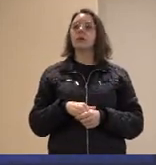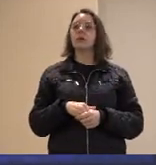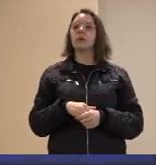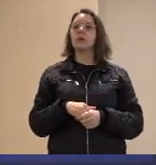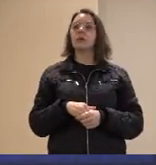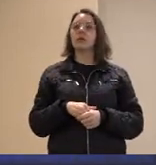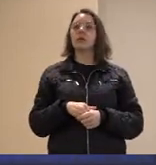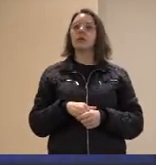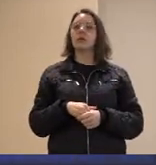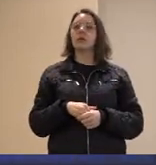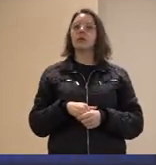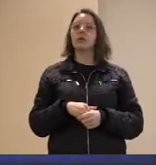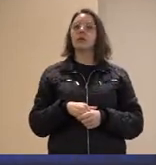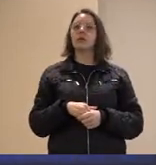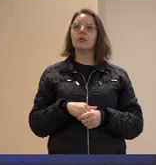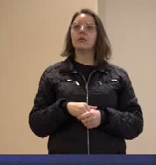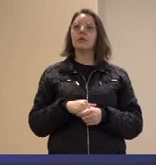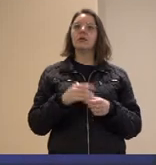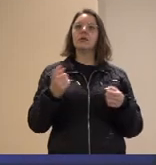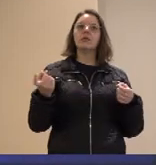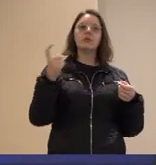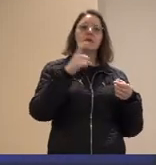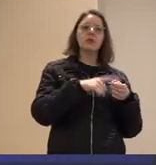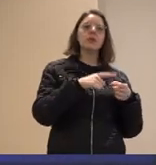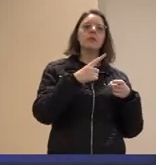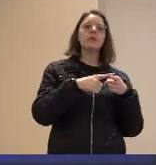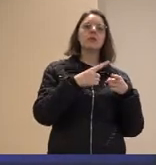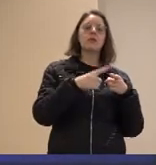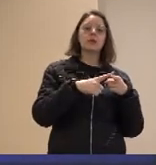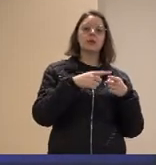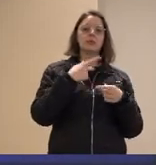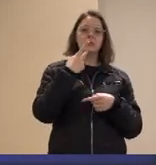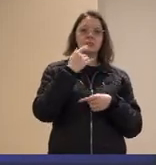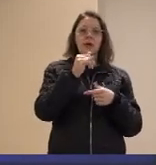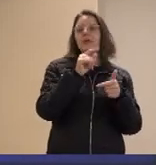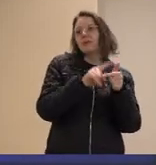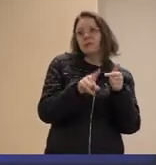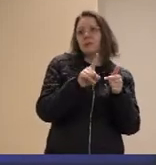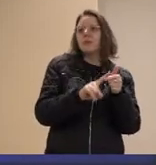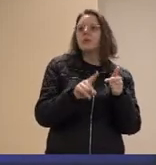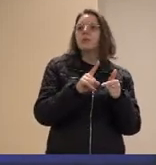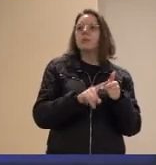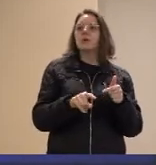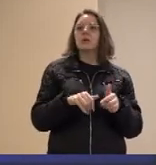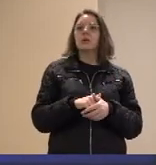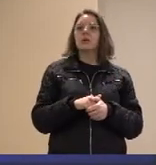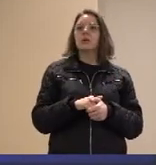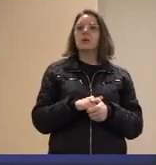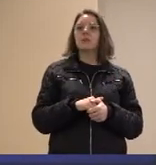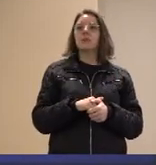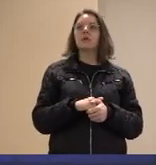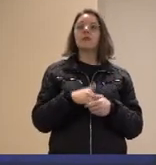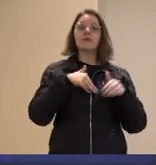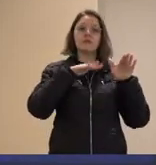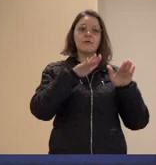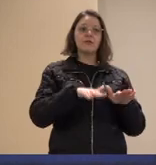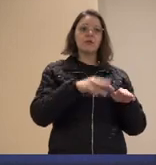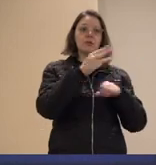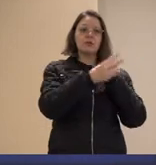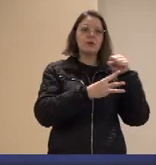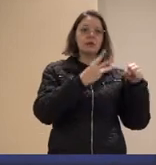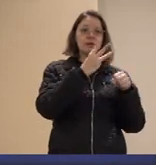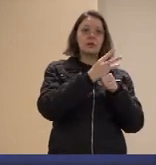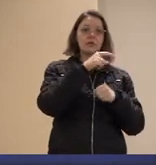Retornei pro abrigo porque meu pai não cuidava bem da gente. E tô aqui há 3 anos. Eu me sinto bem acolhida